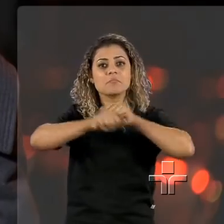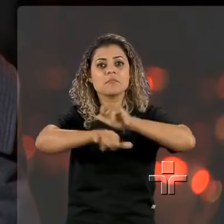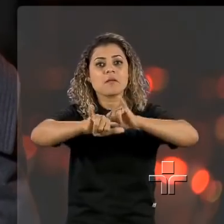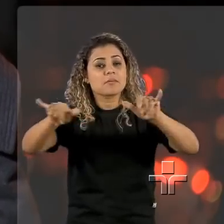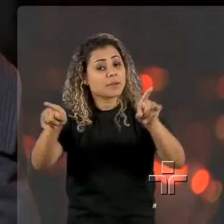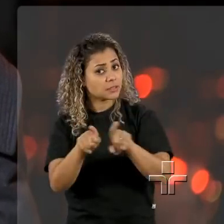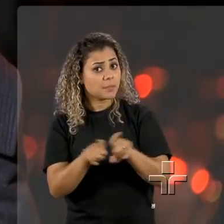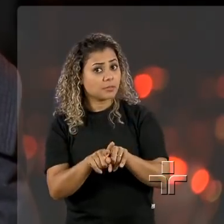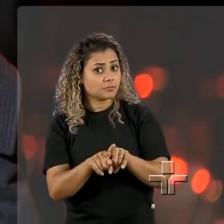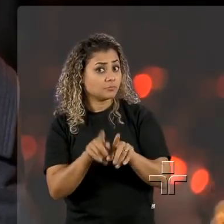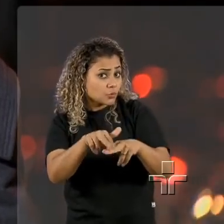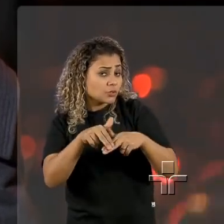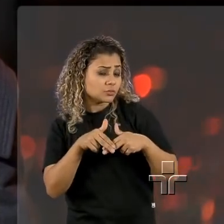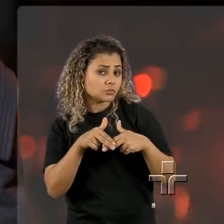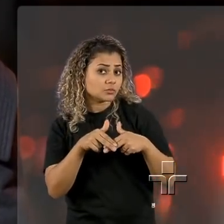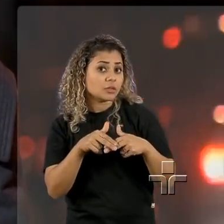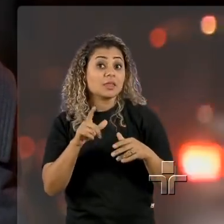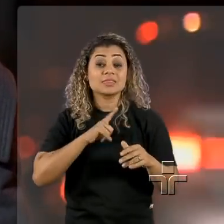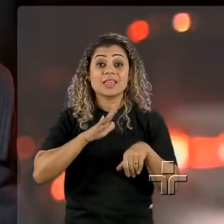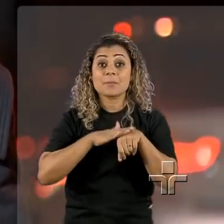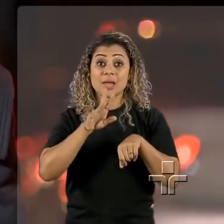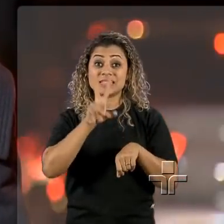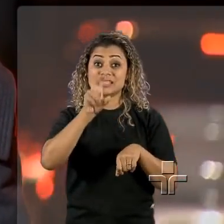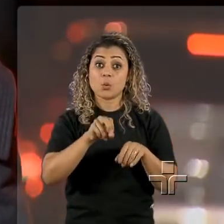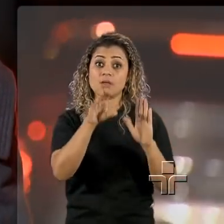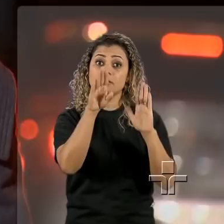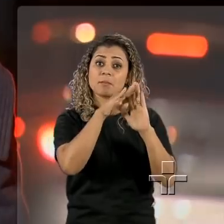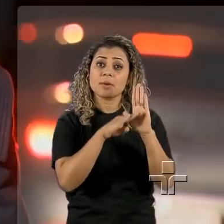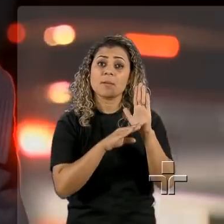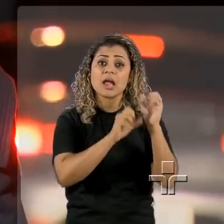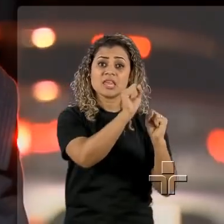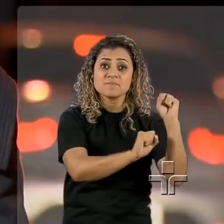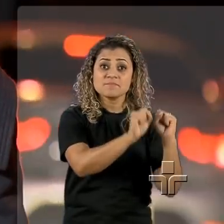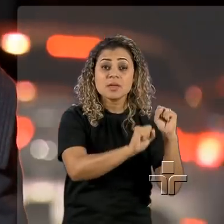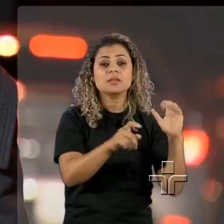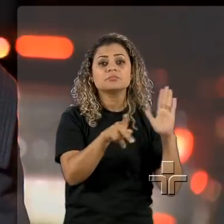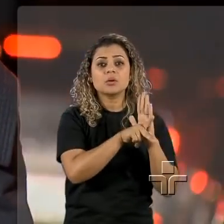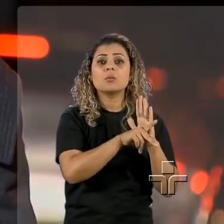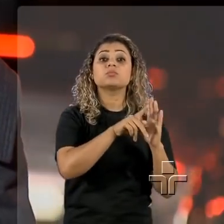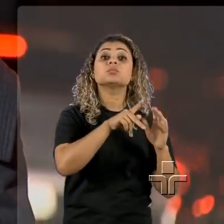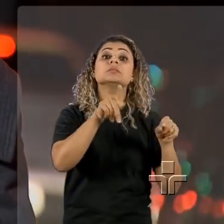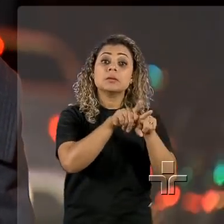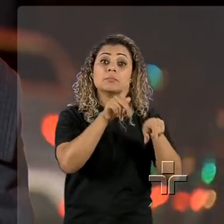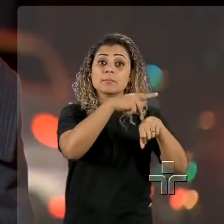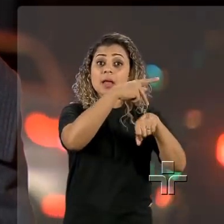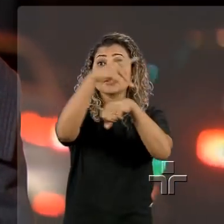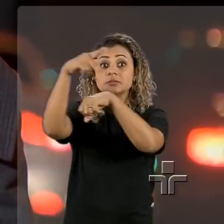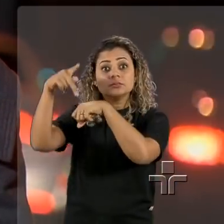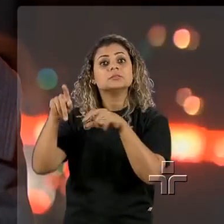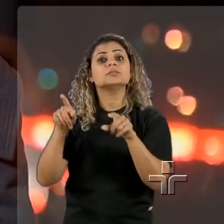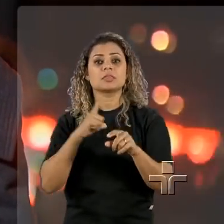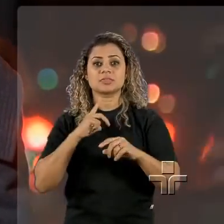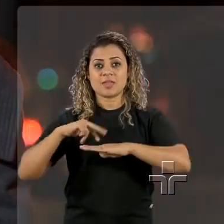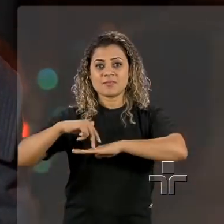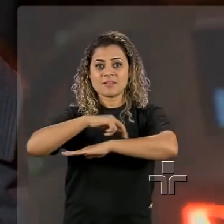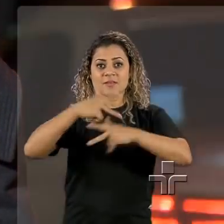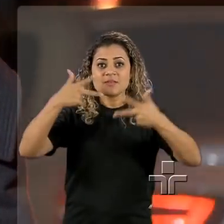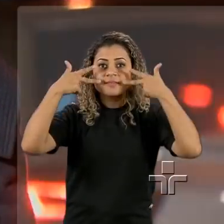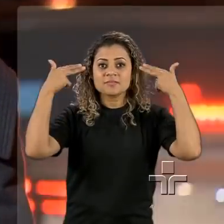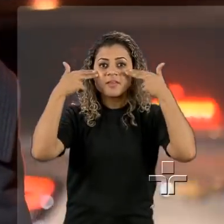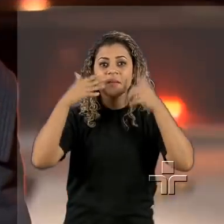Concursos de beleza centenários estão abolindo o chamado desfile de biquíni. A medida seria uma resposta aos escândalos de